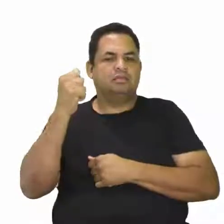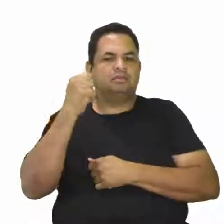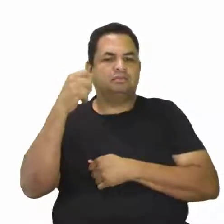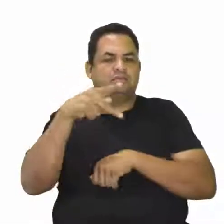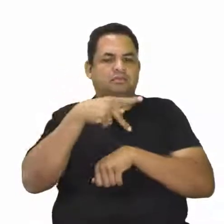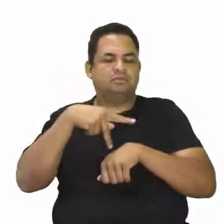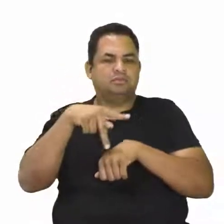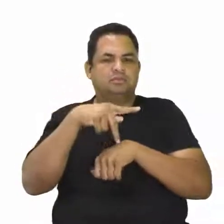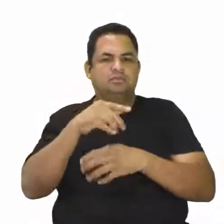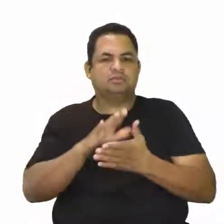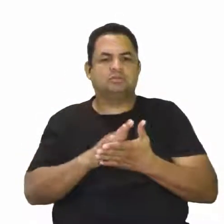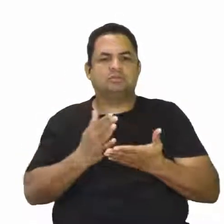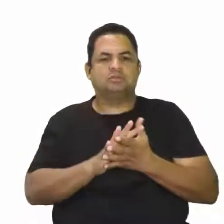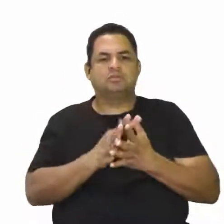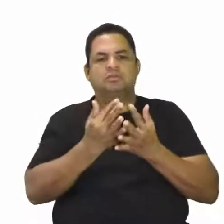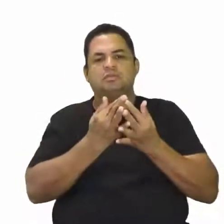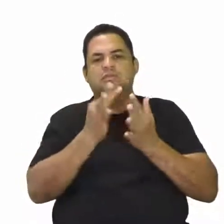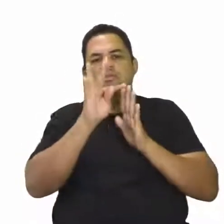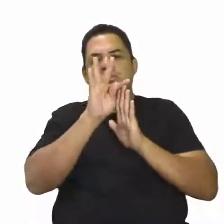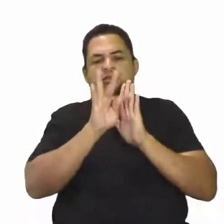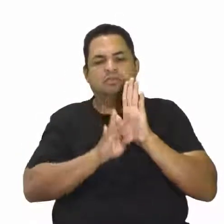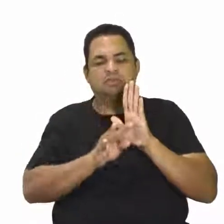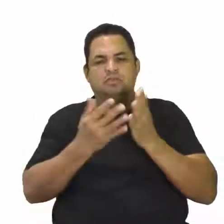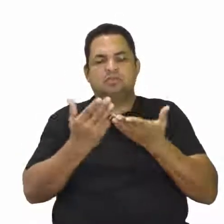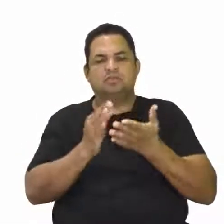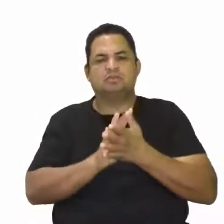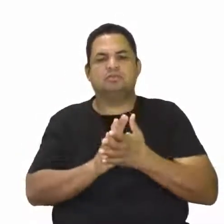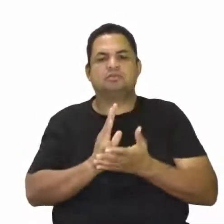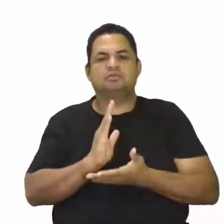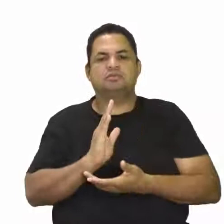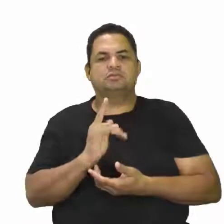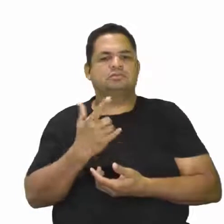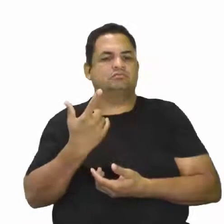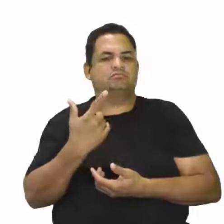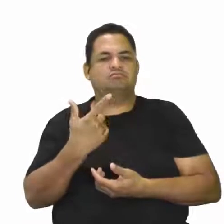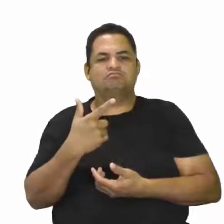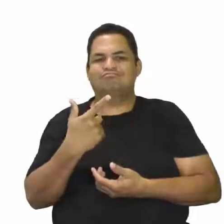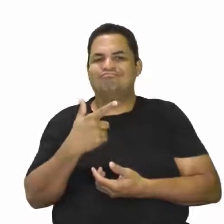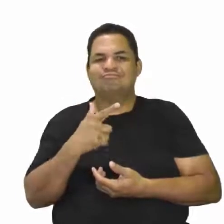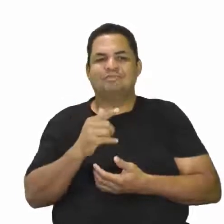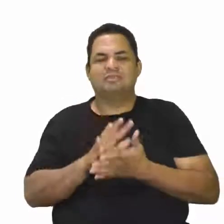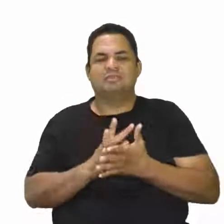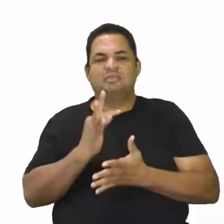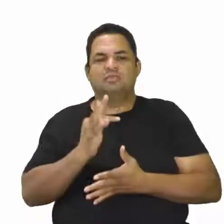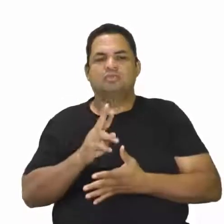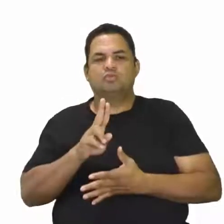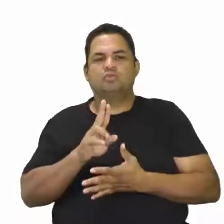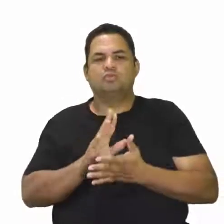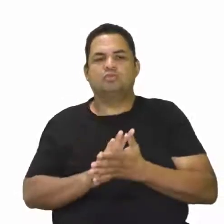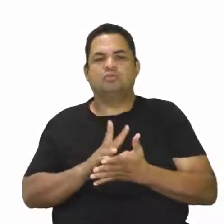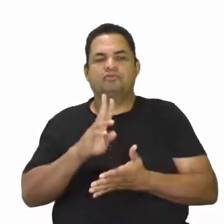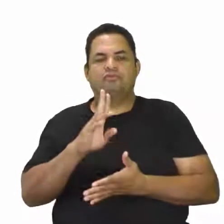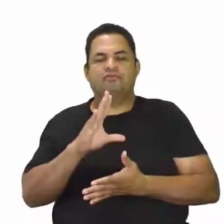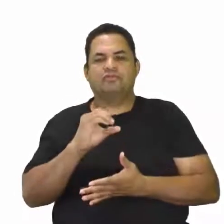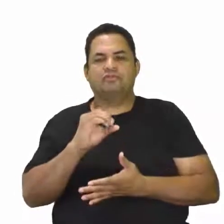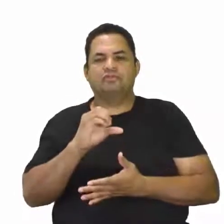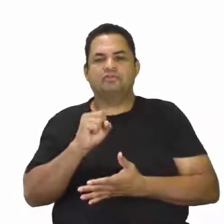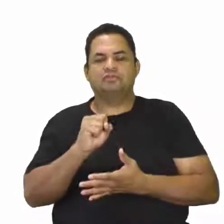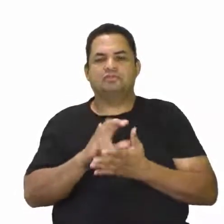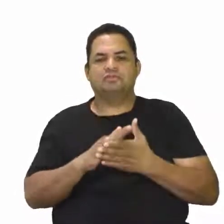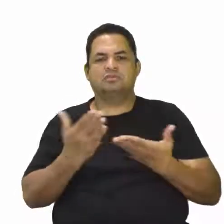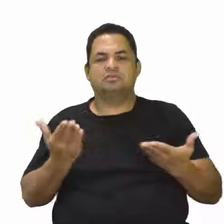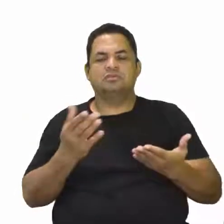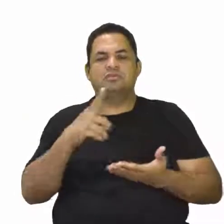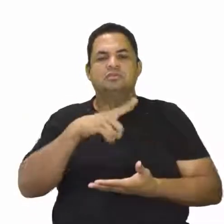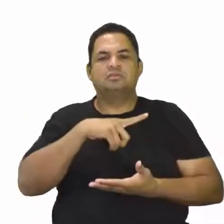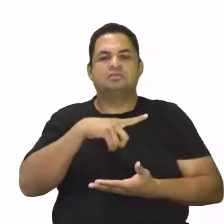para vocês, os textos produzidos lá, eles não vêm mais com um tu, ele vem com um vos, sendo que